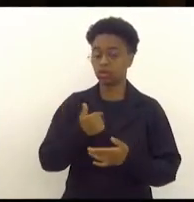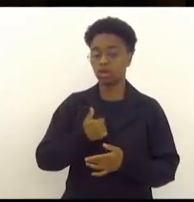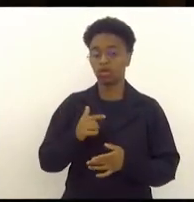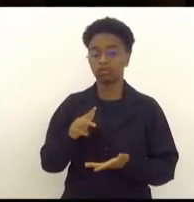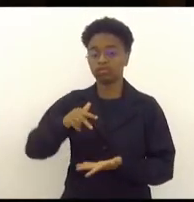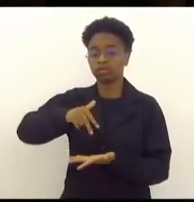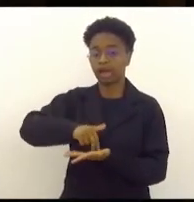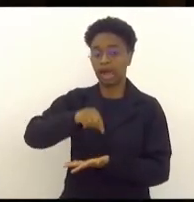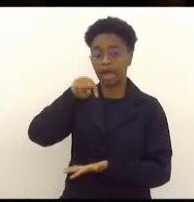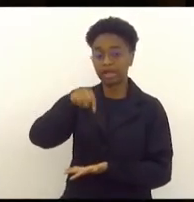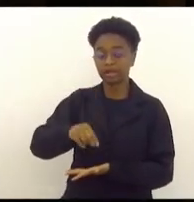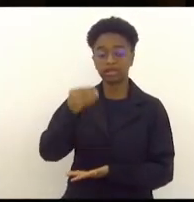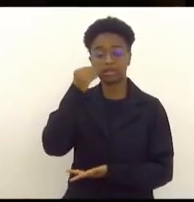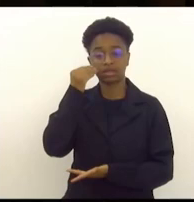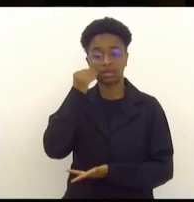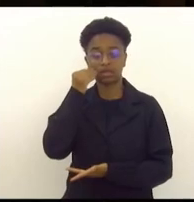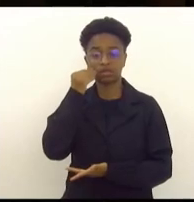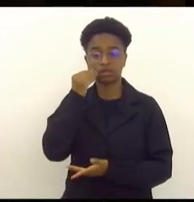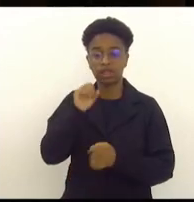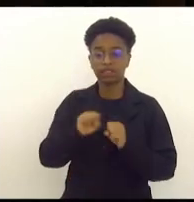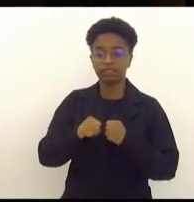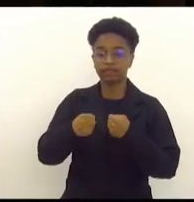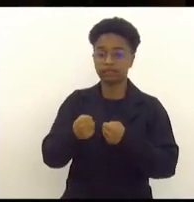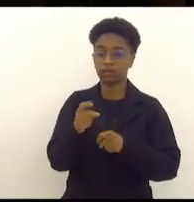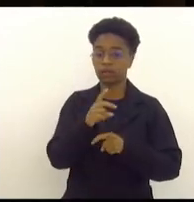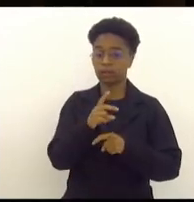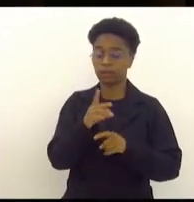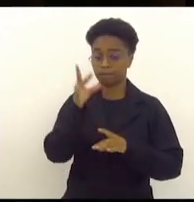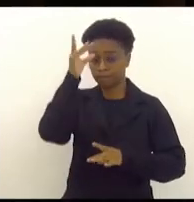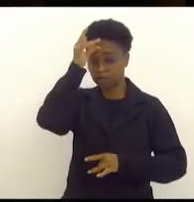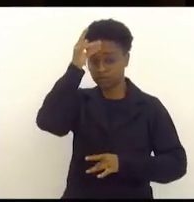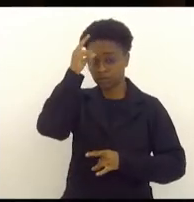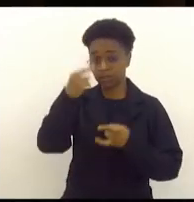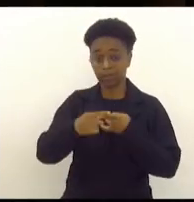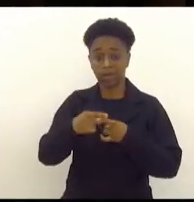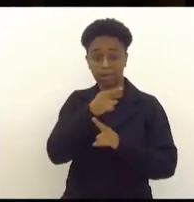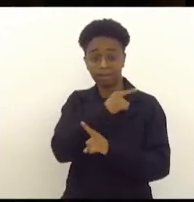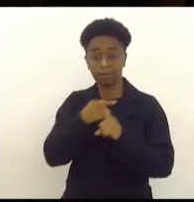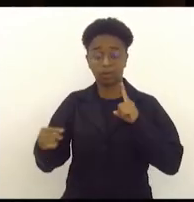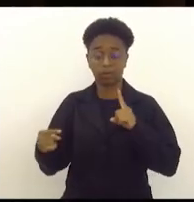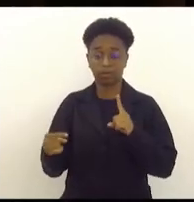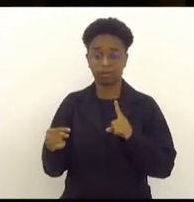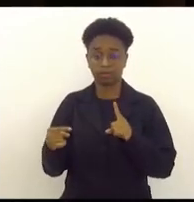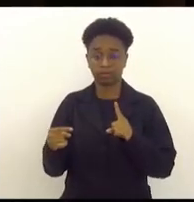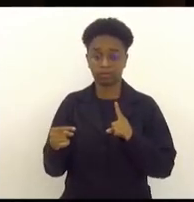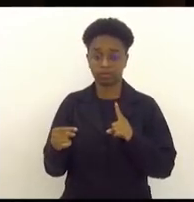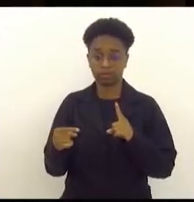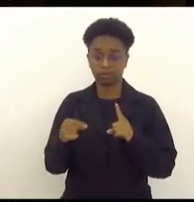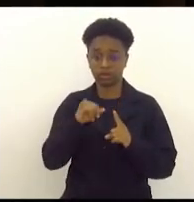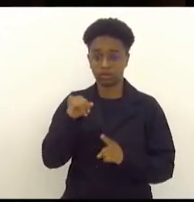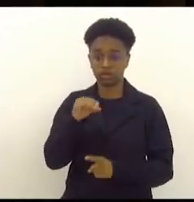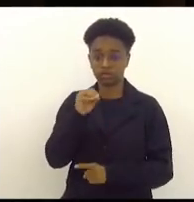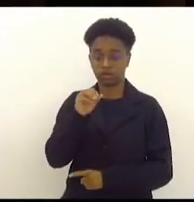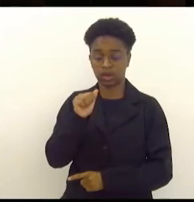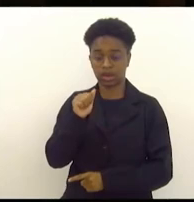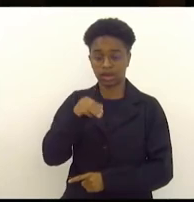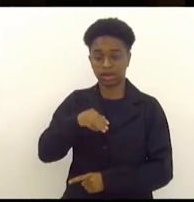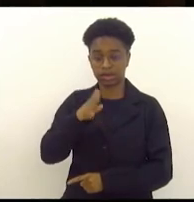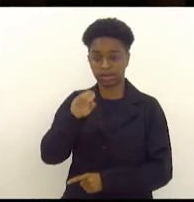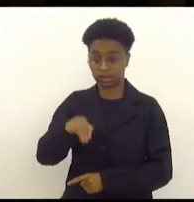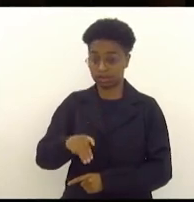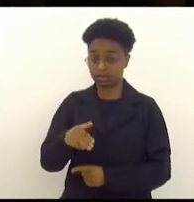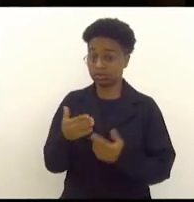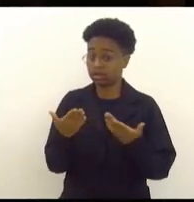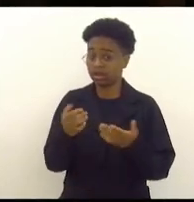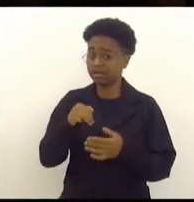oficialmente para defender um personagem que foi censurado sensor Joaquim Teixeira quem